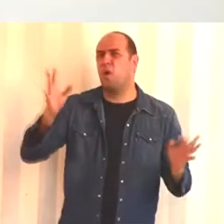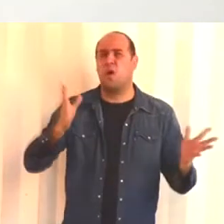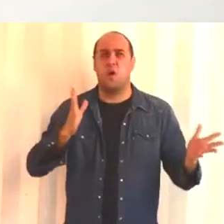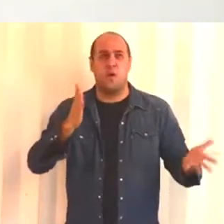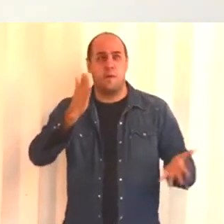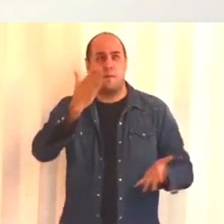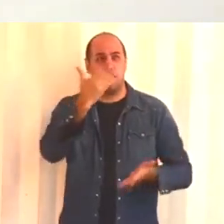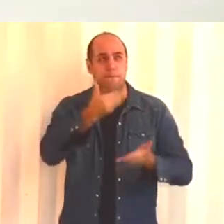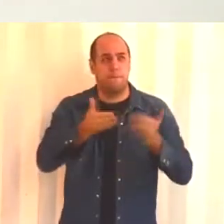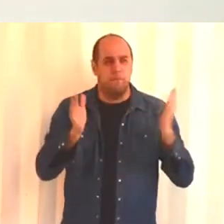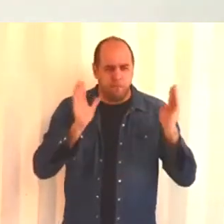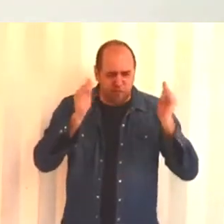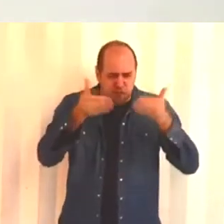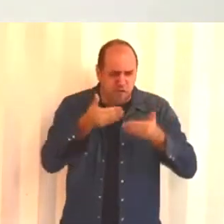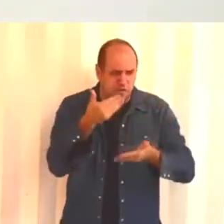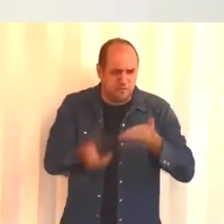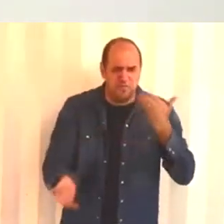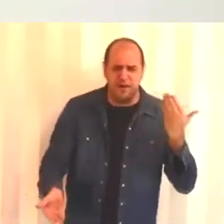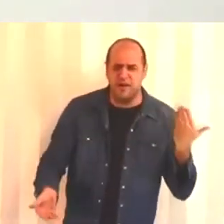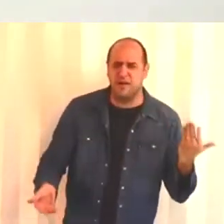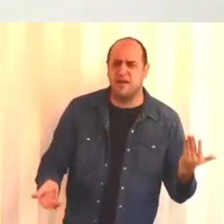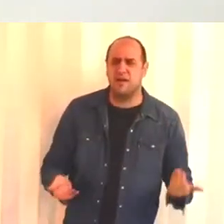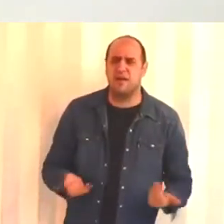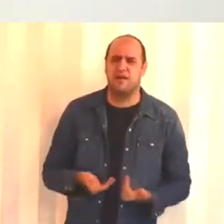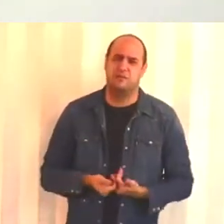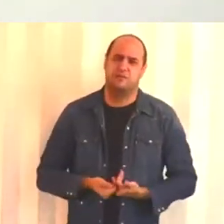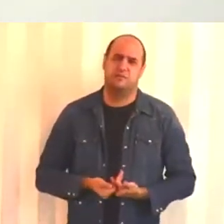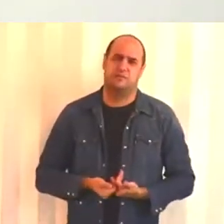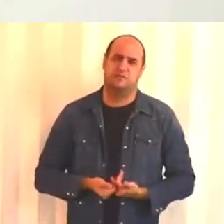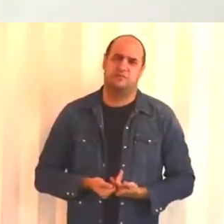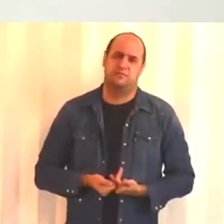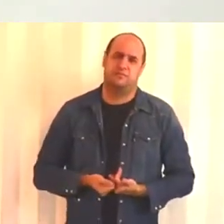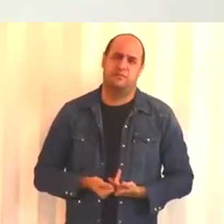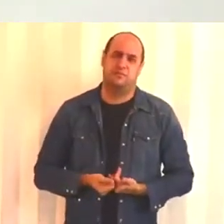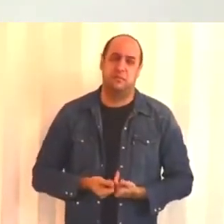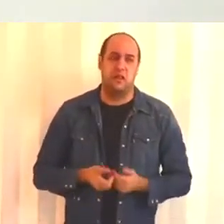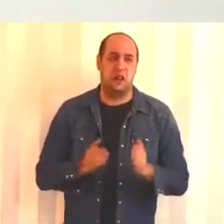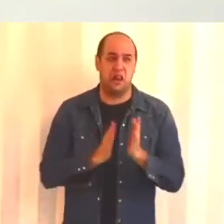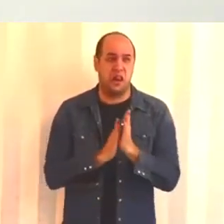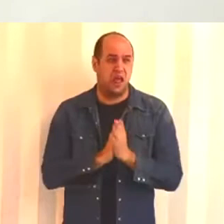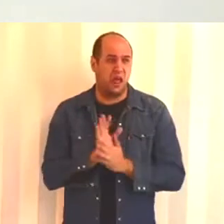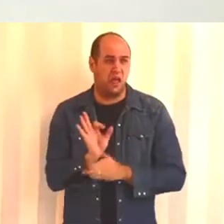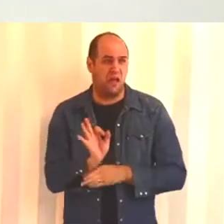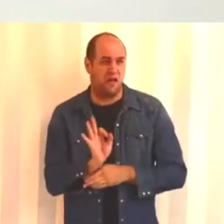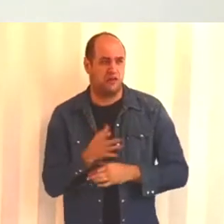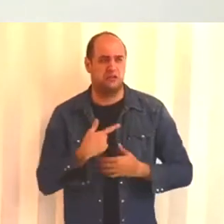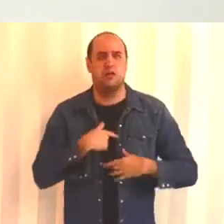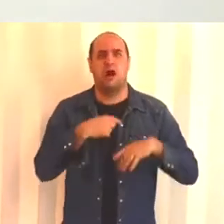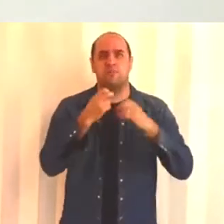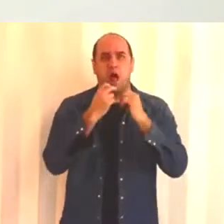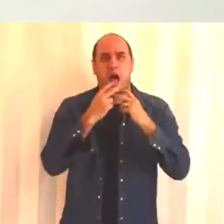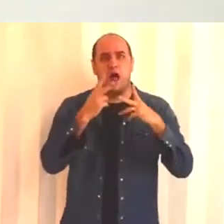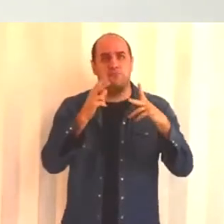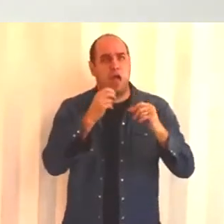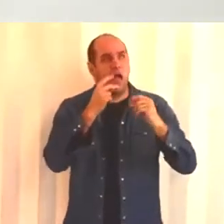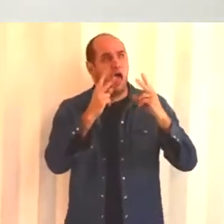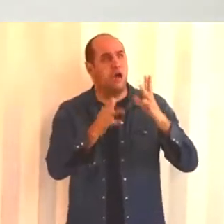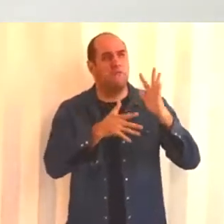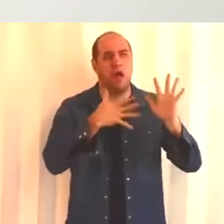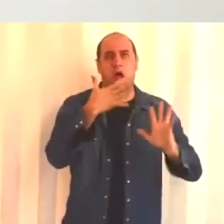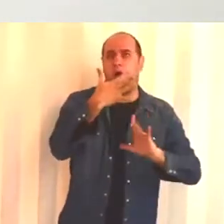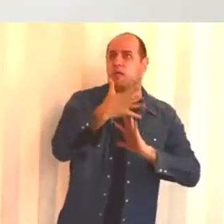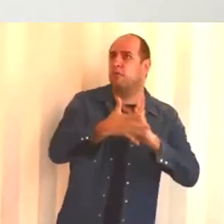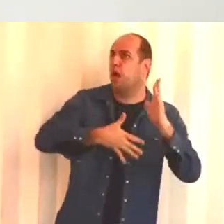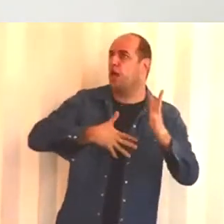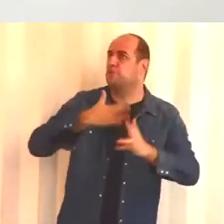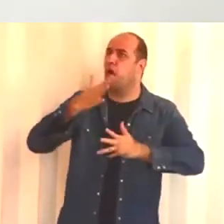tiram o foco do principal motivo que nos traz desta manhã aqui, que nós não louvamos. Nós emitimos som pela boca, nós emitimos